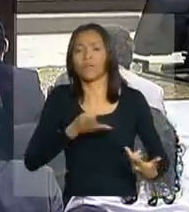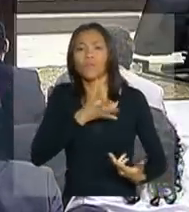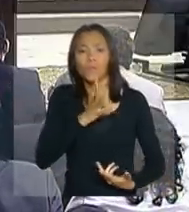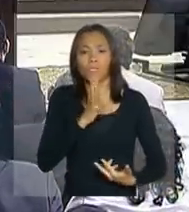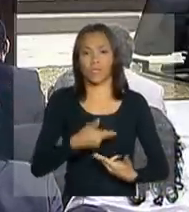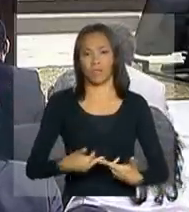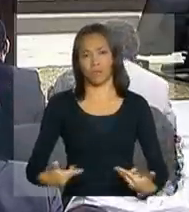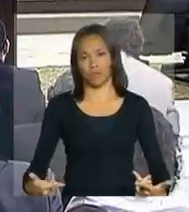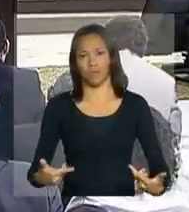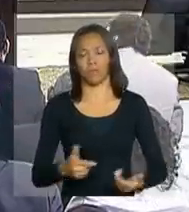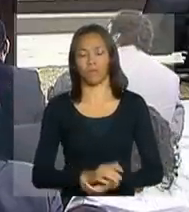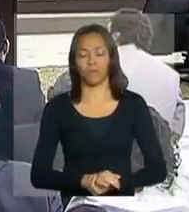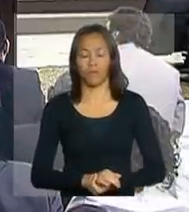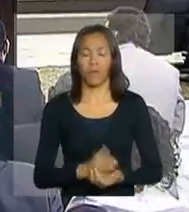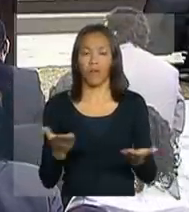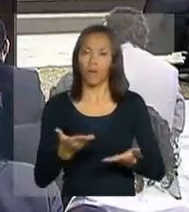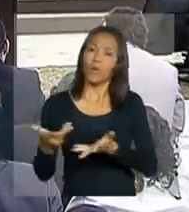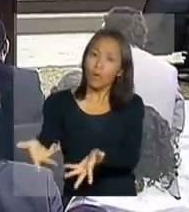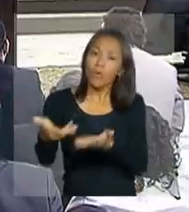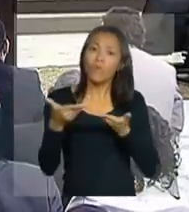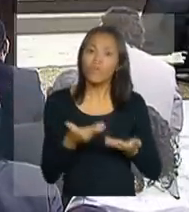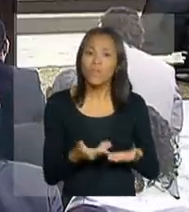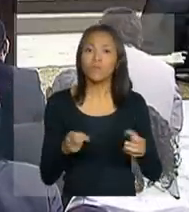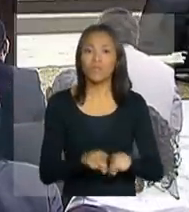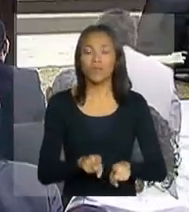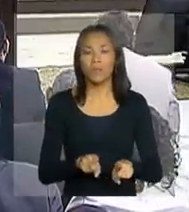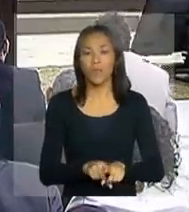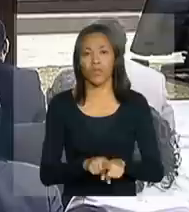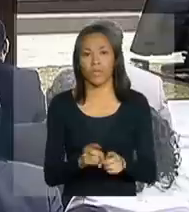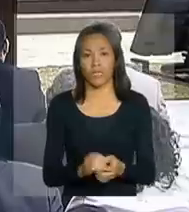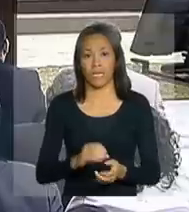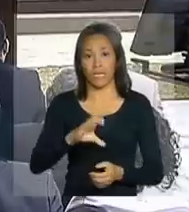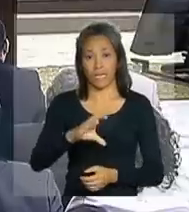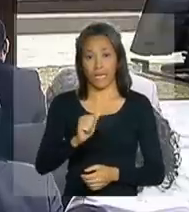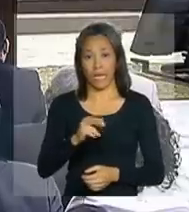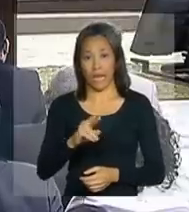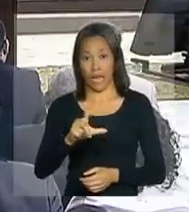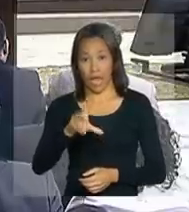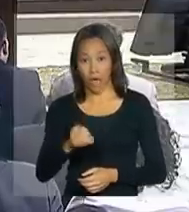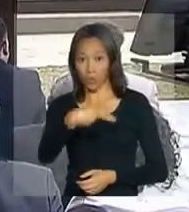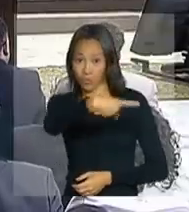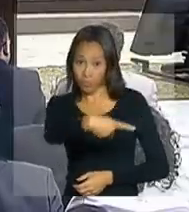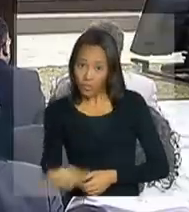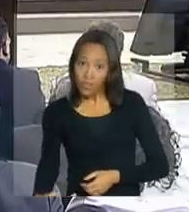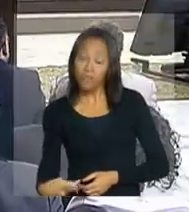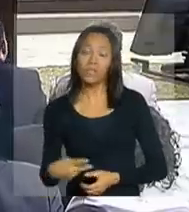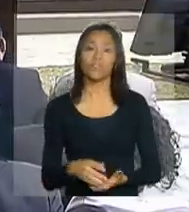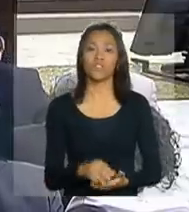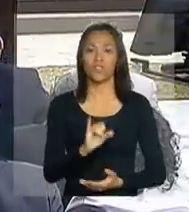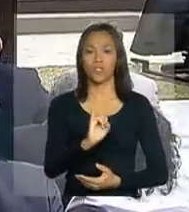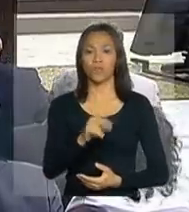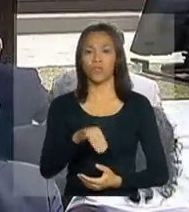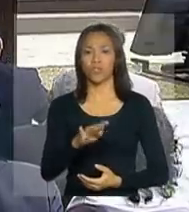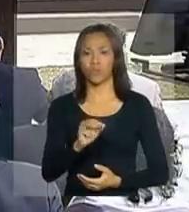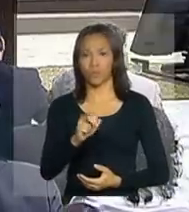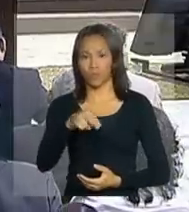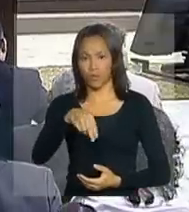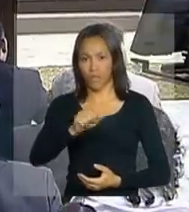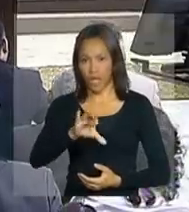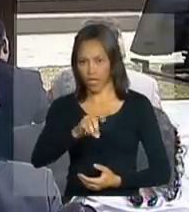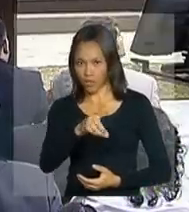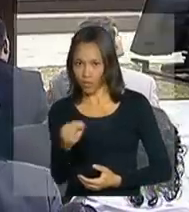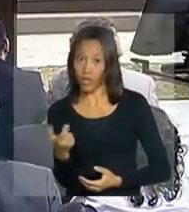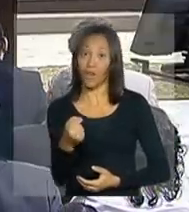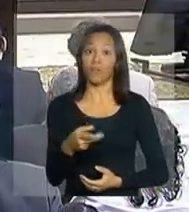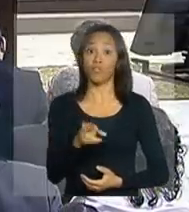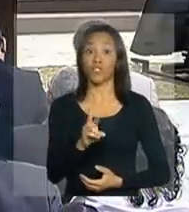conhecimento convidamos nesse instante o Senor Carlos Guedes Presidente do Instituto Nacional de colonização e reforma